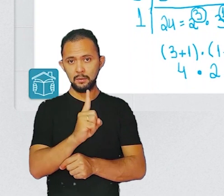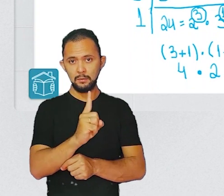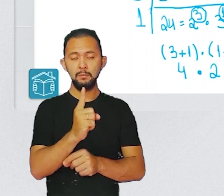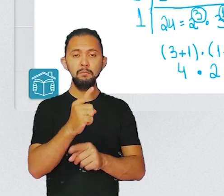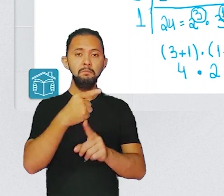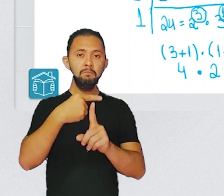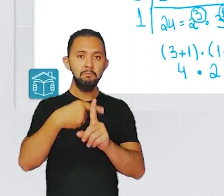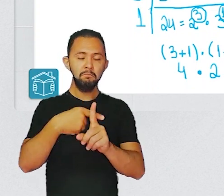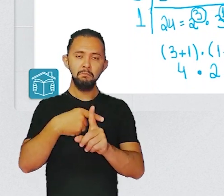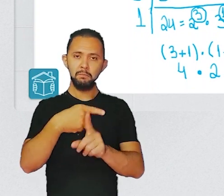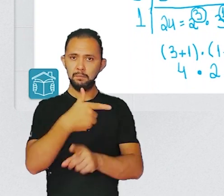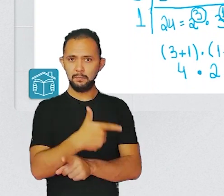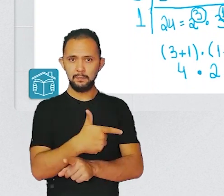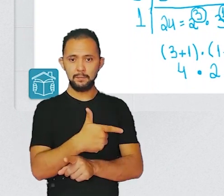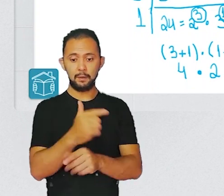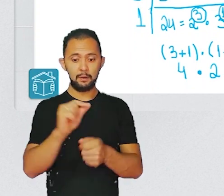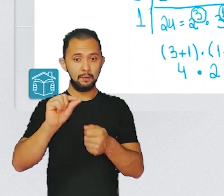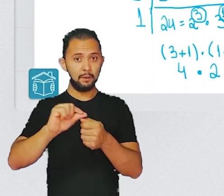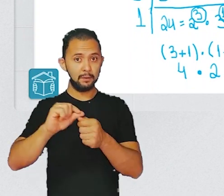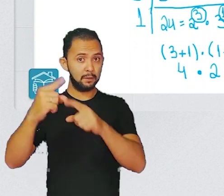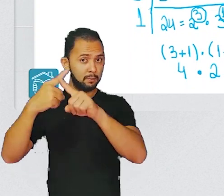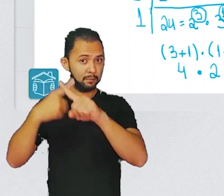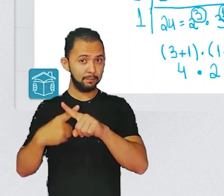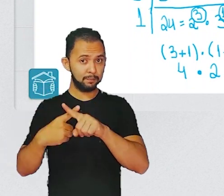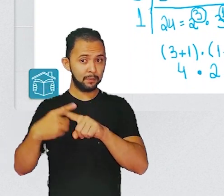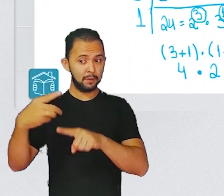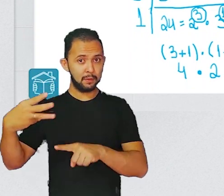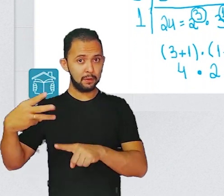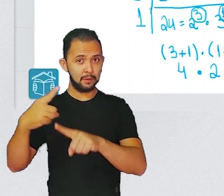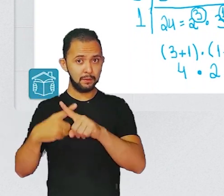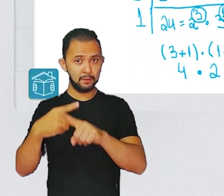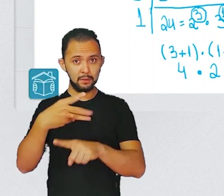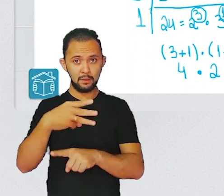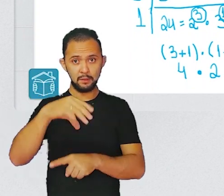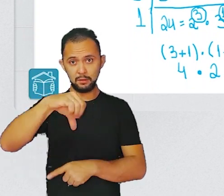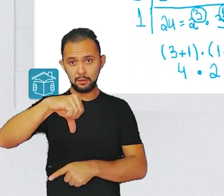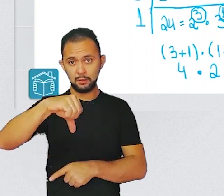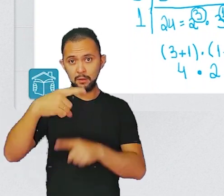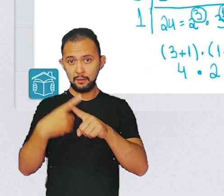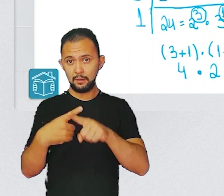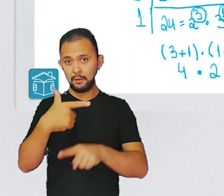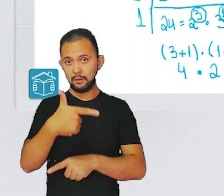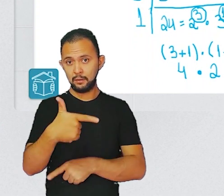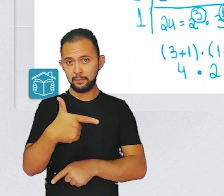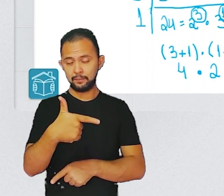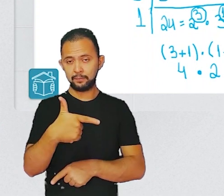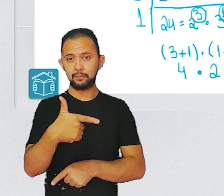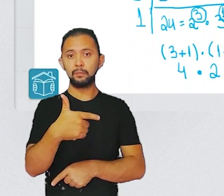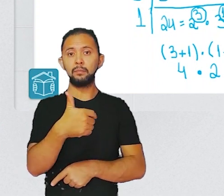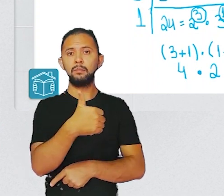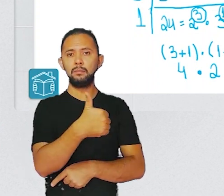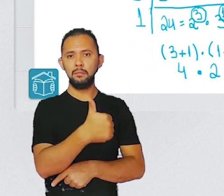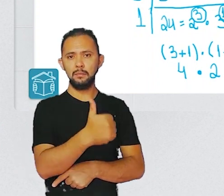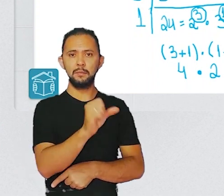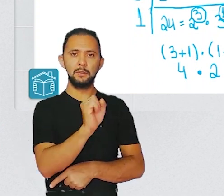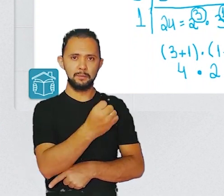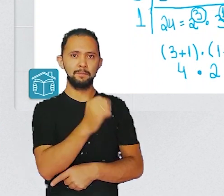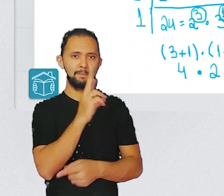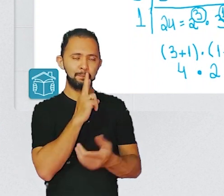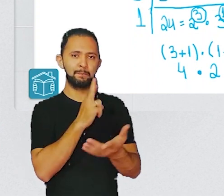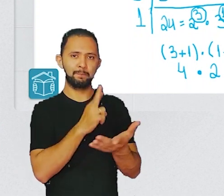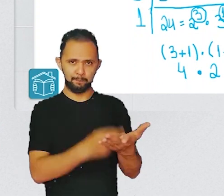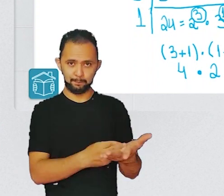é igual a 2. Multiplica todos esses números. 3 vezes 3, 9, vezes 2 é igual a